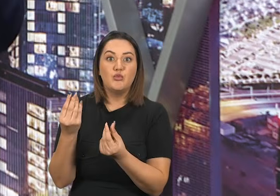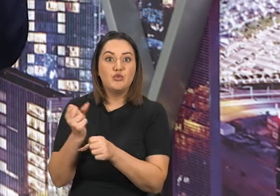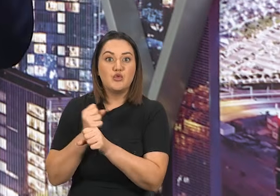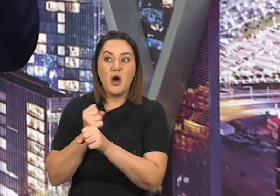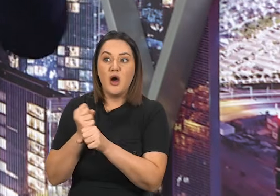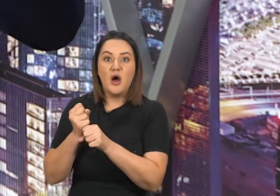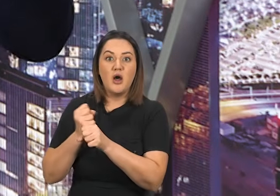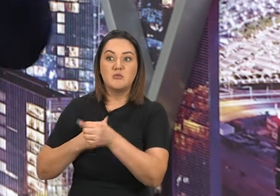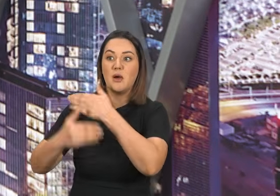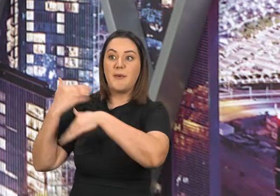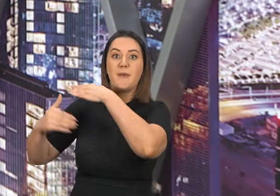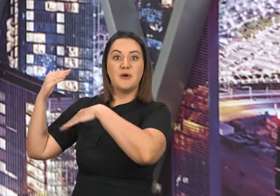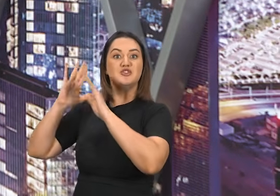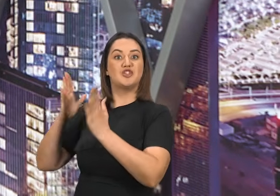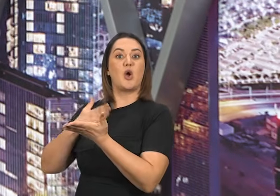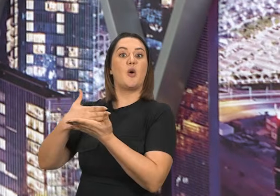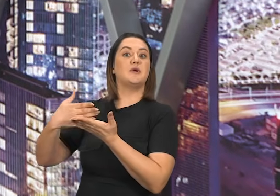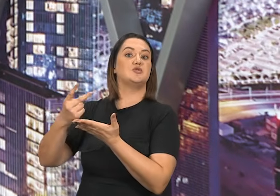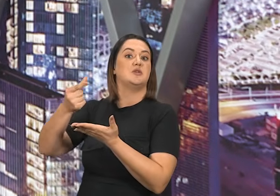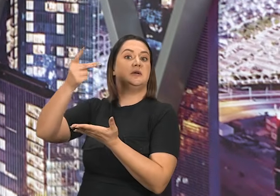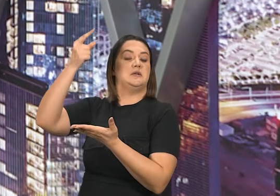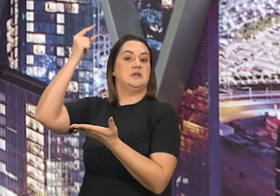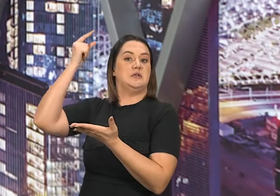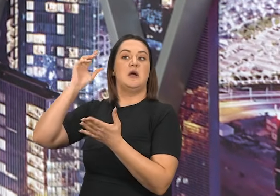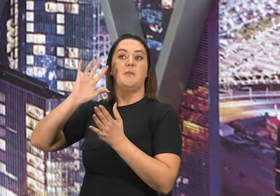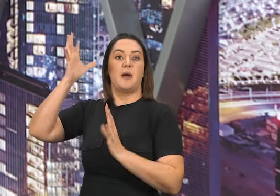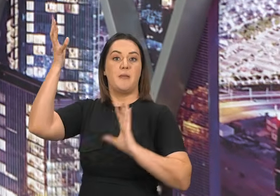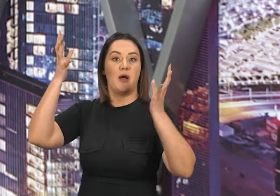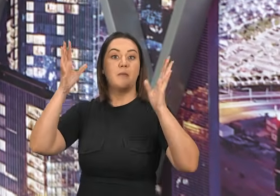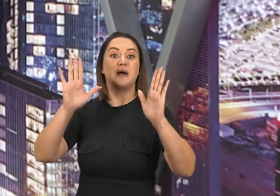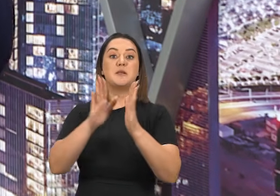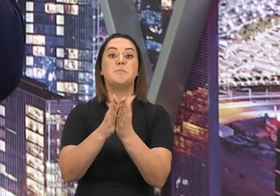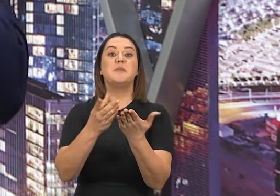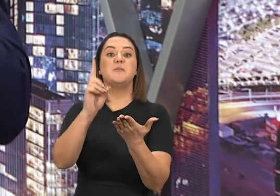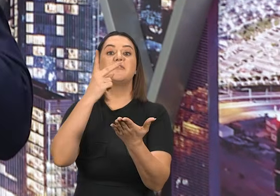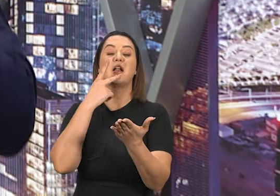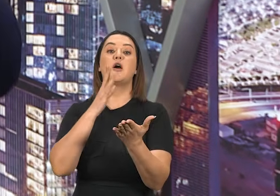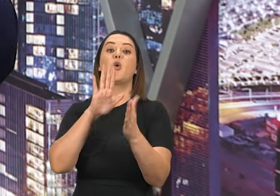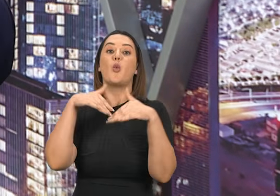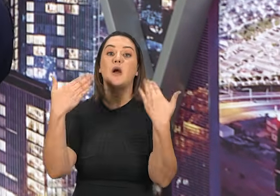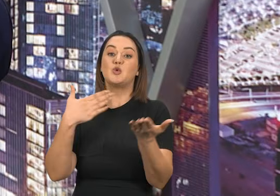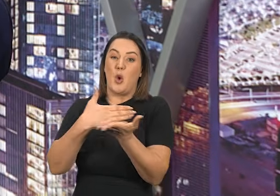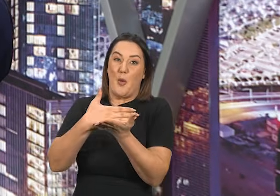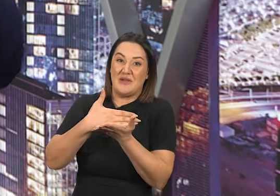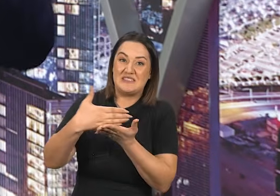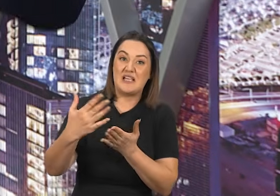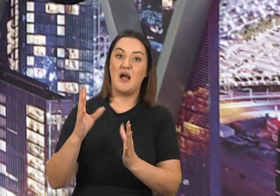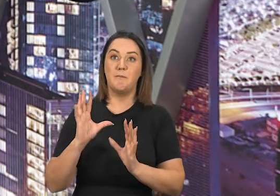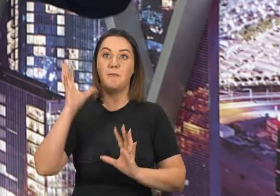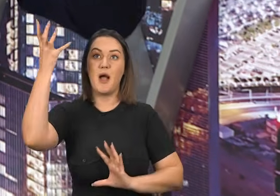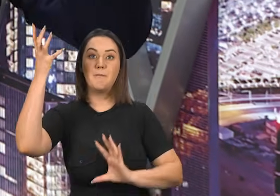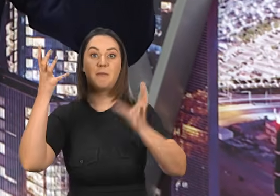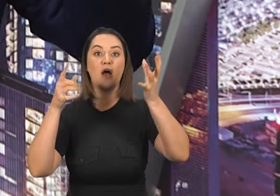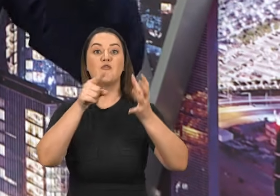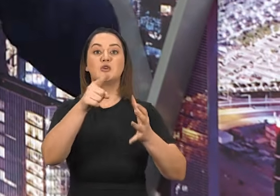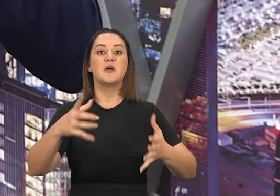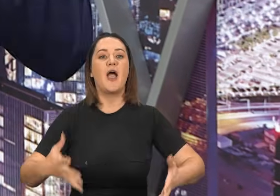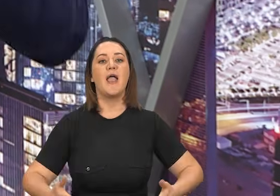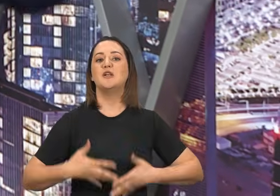já estão acontecendo há muito tempo. Mas a Bíblia diz, quando elas começarem a acontecer,